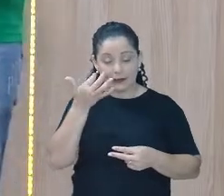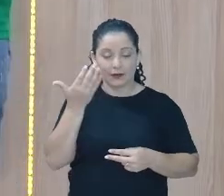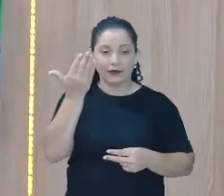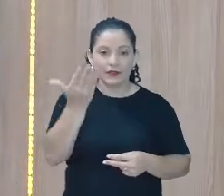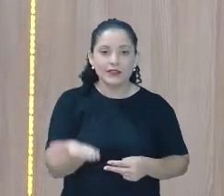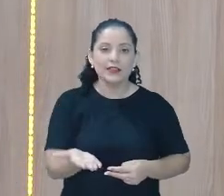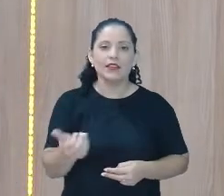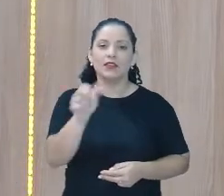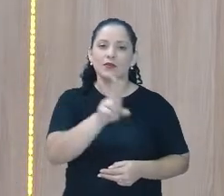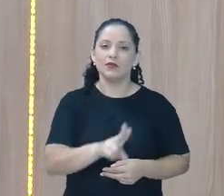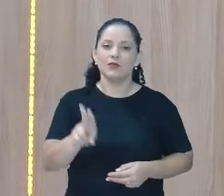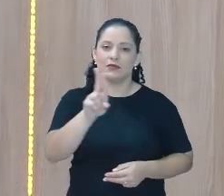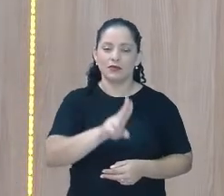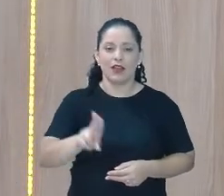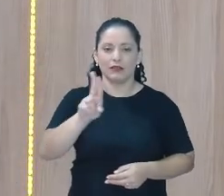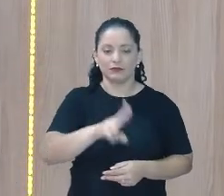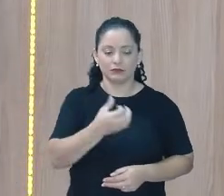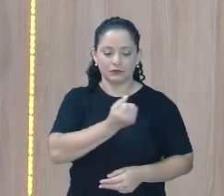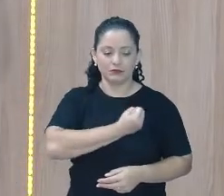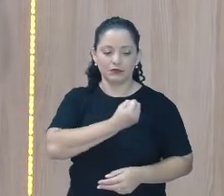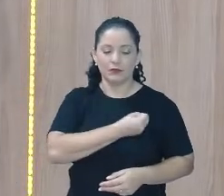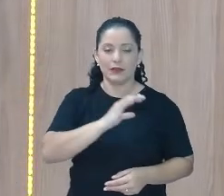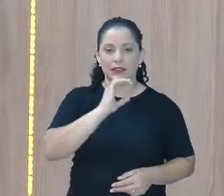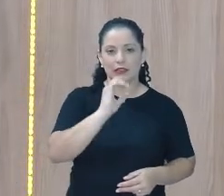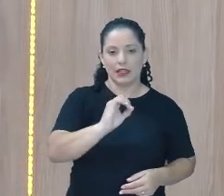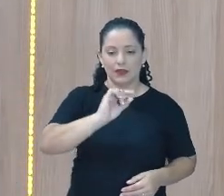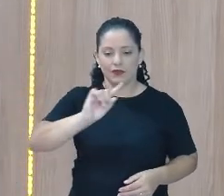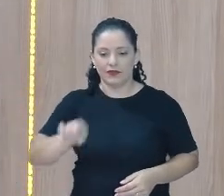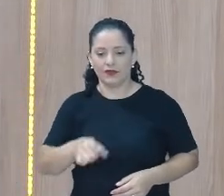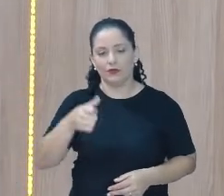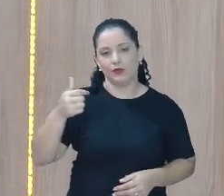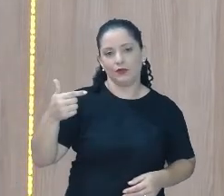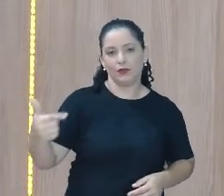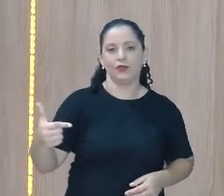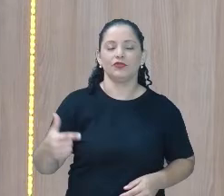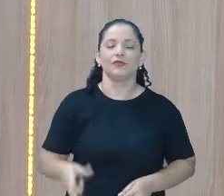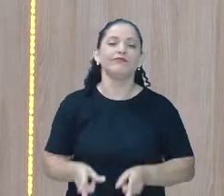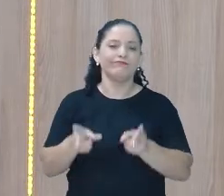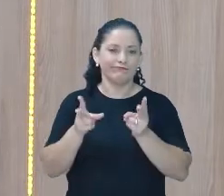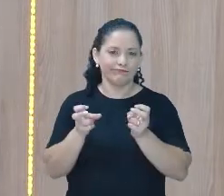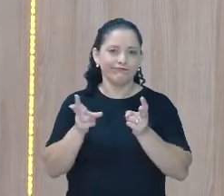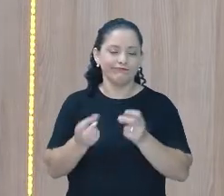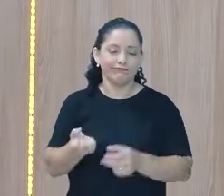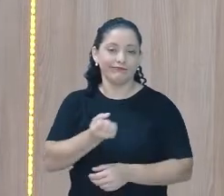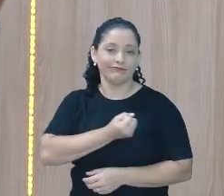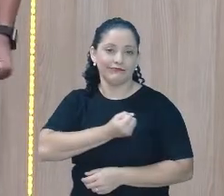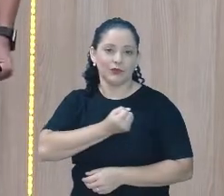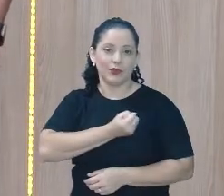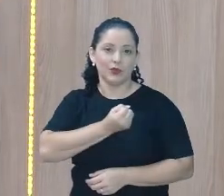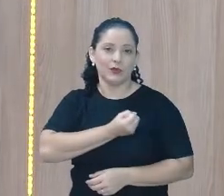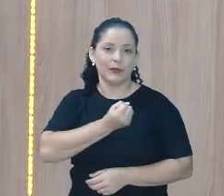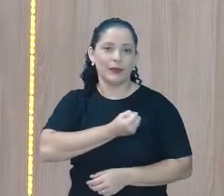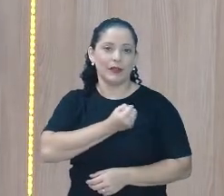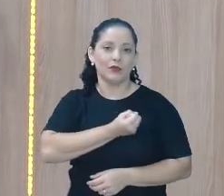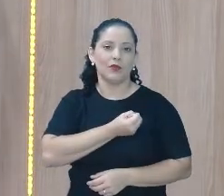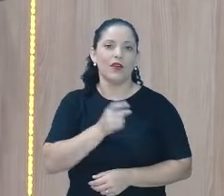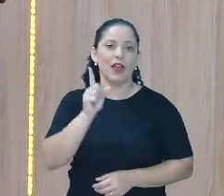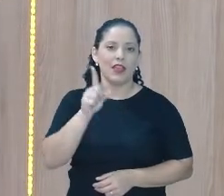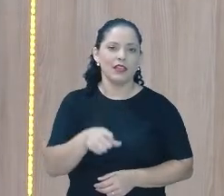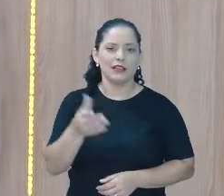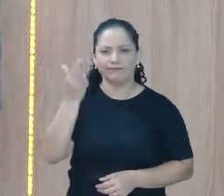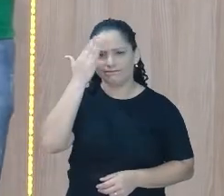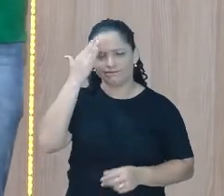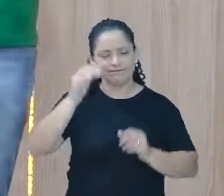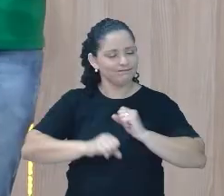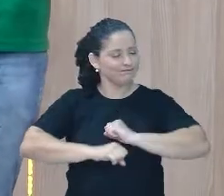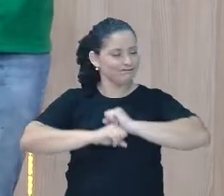se você coloca esse número aí 0,2, tá? Você vai notar que esse número aí, ele é um número